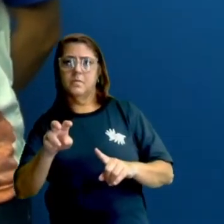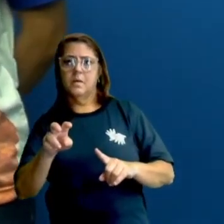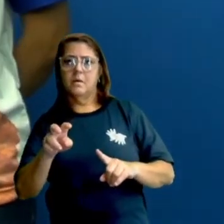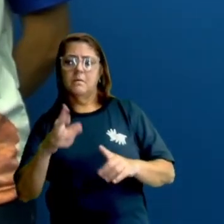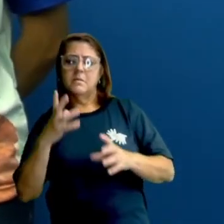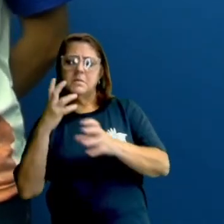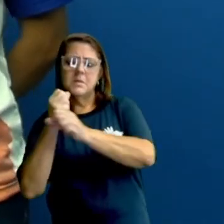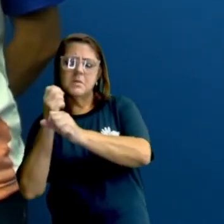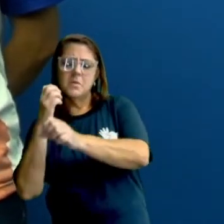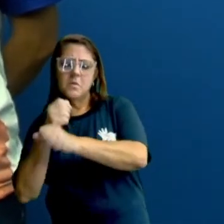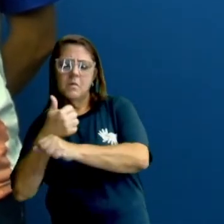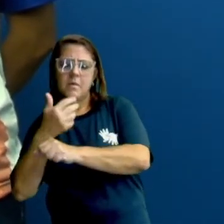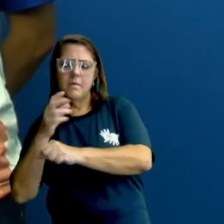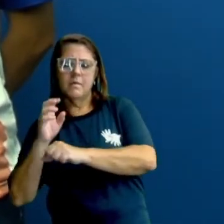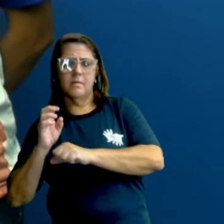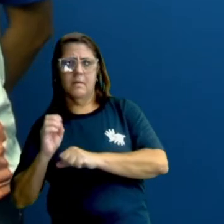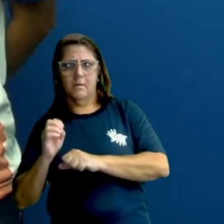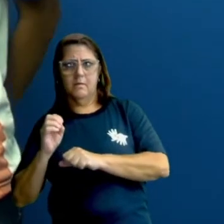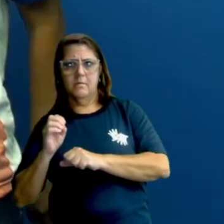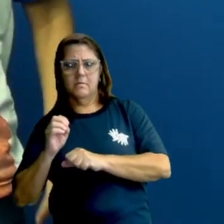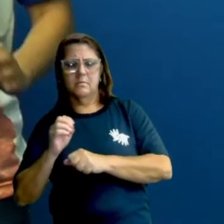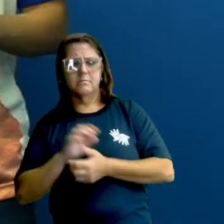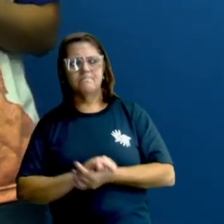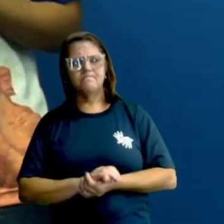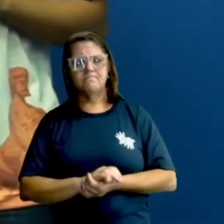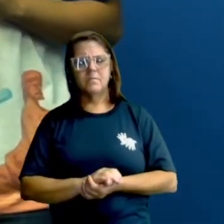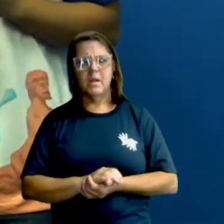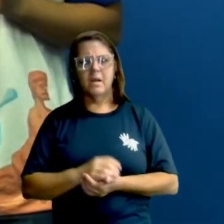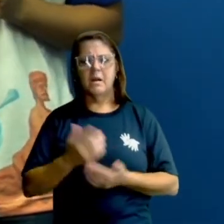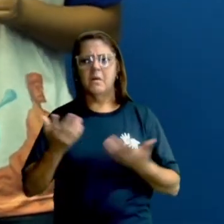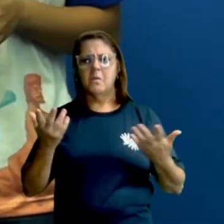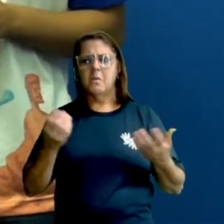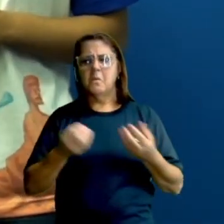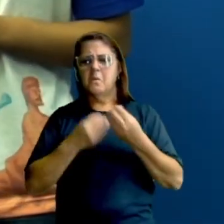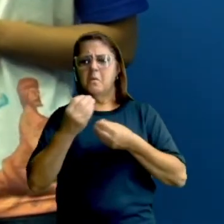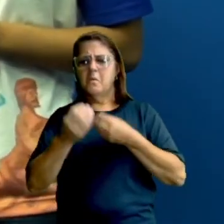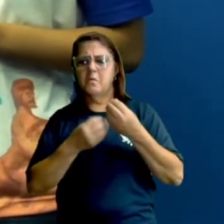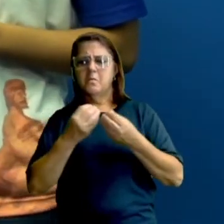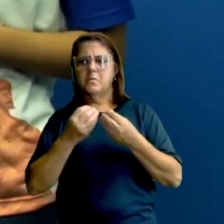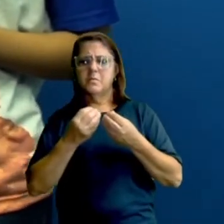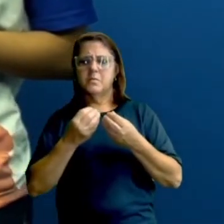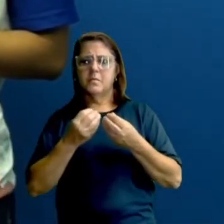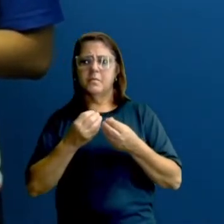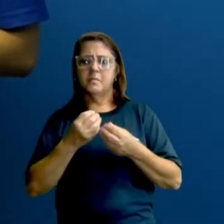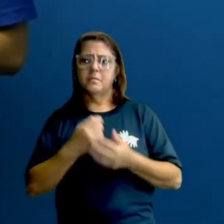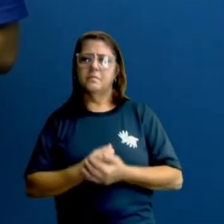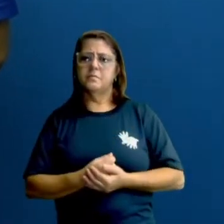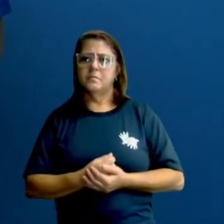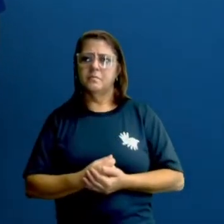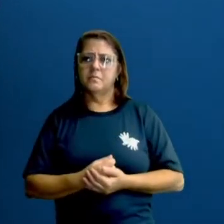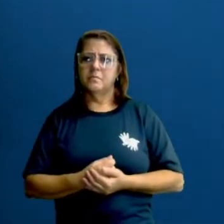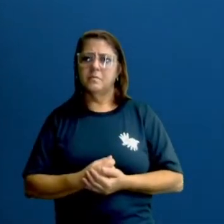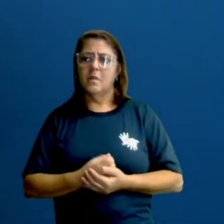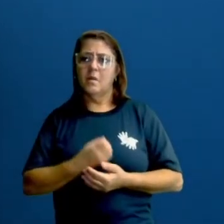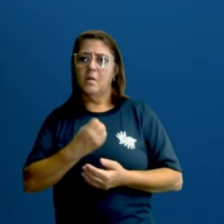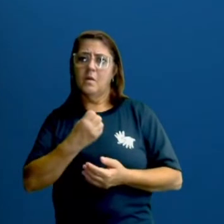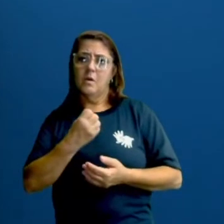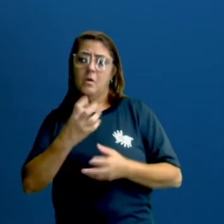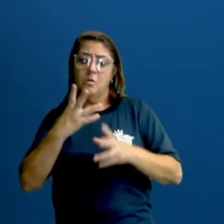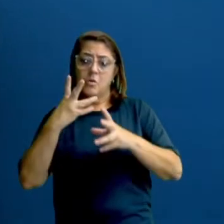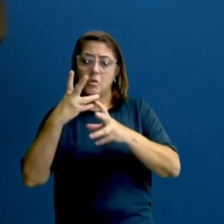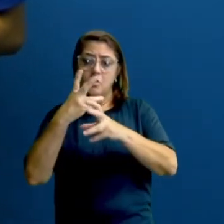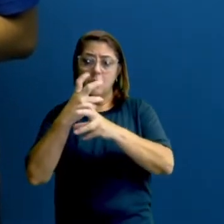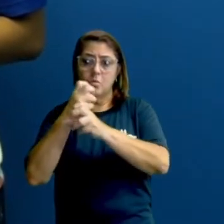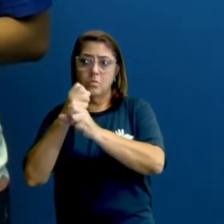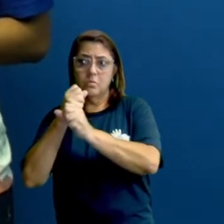dá um total de 10. Veja só, o que é que a gente pode fazer aqui? A gente pode pegar esse